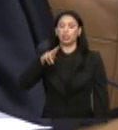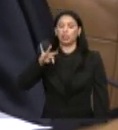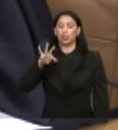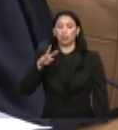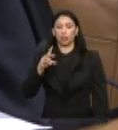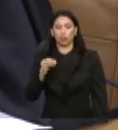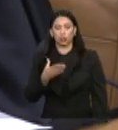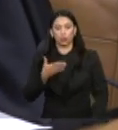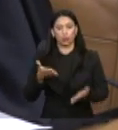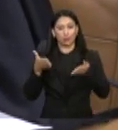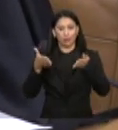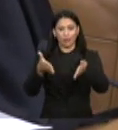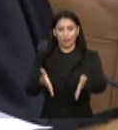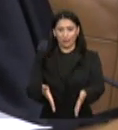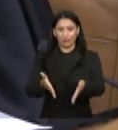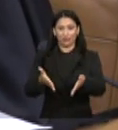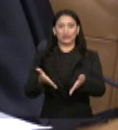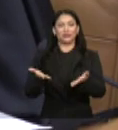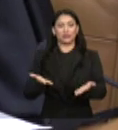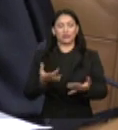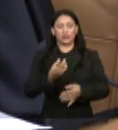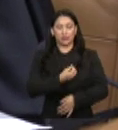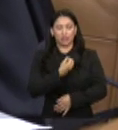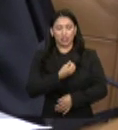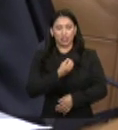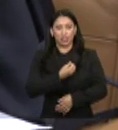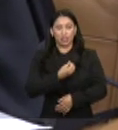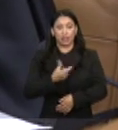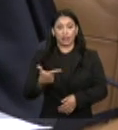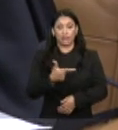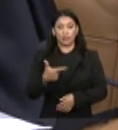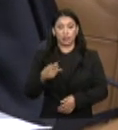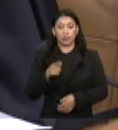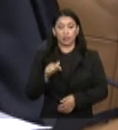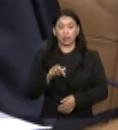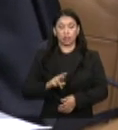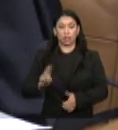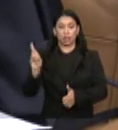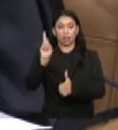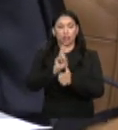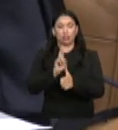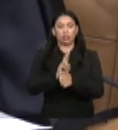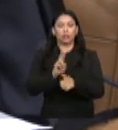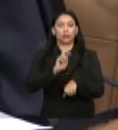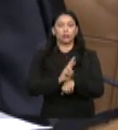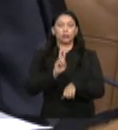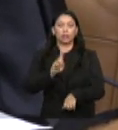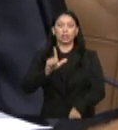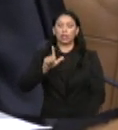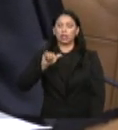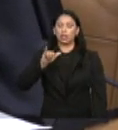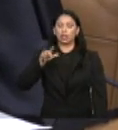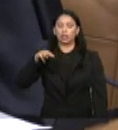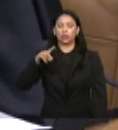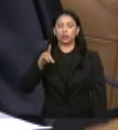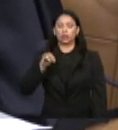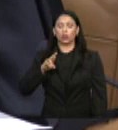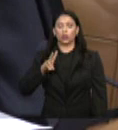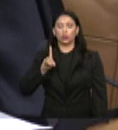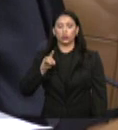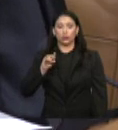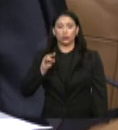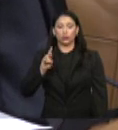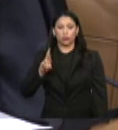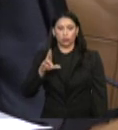nos honra com suas presenças senhora vice procuradora Geral da República Doutora lindona Araújo a pessoa de quem